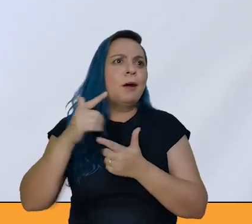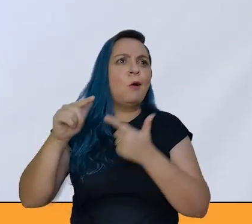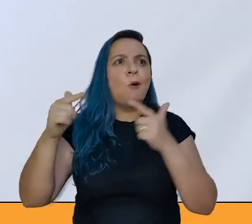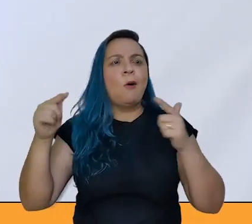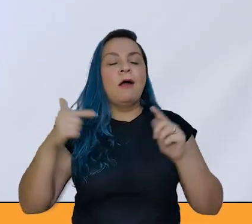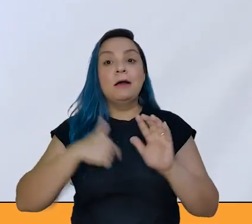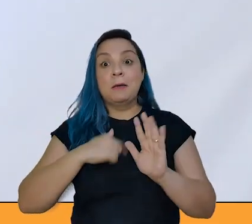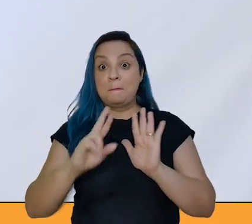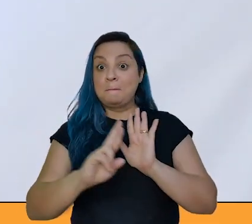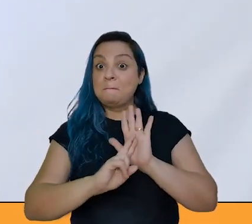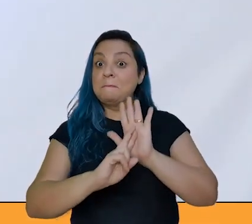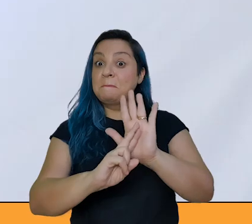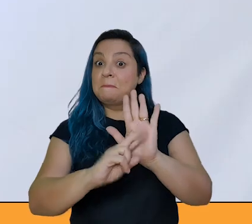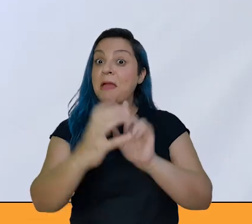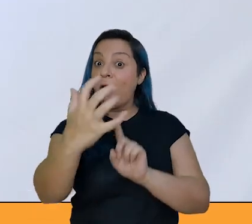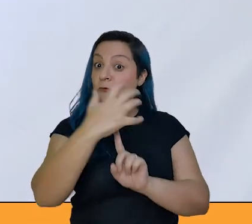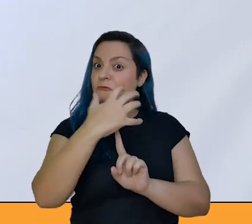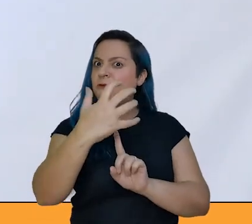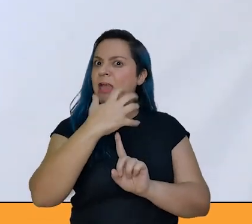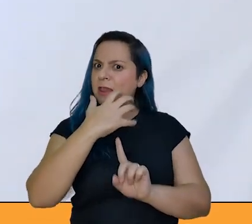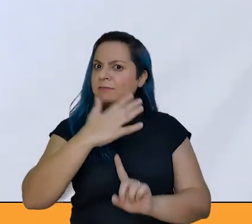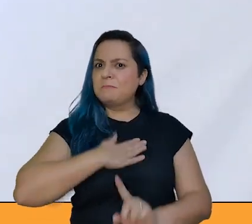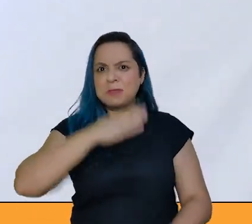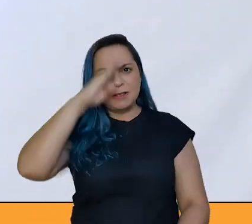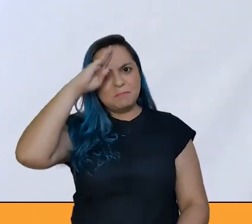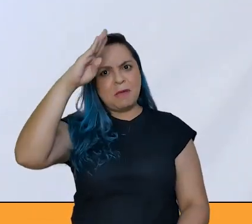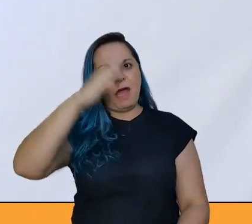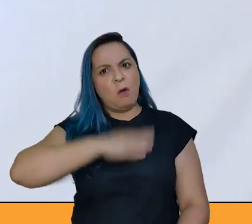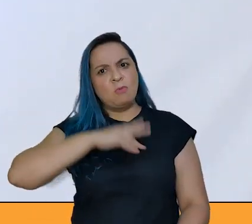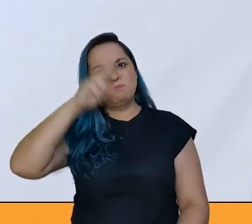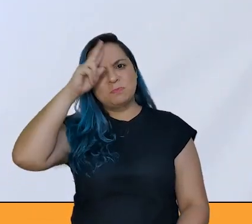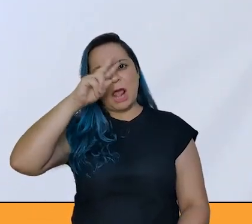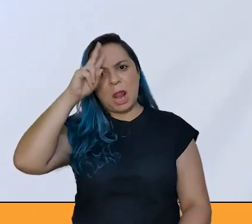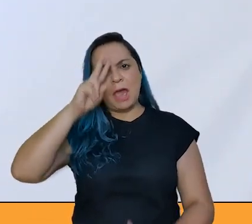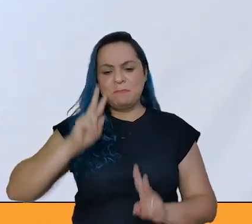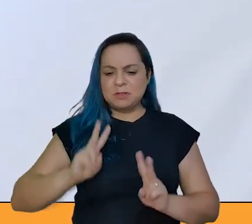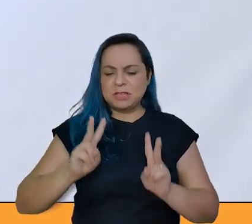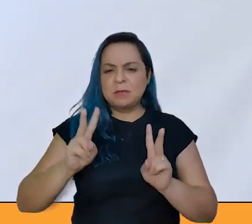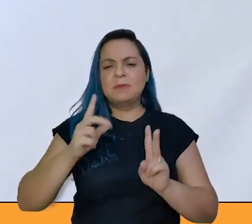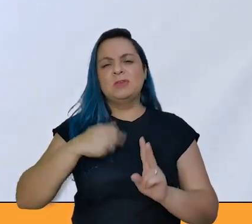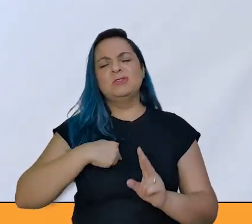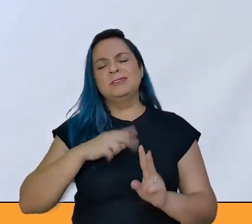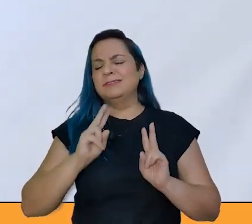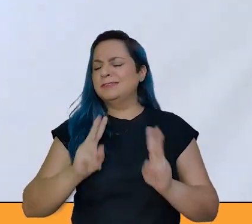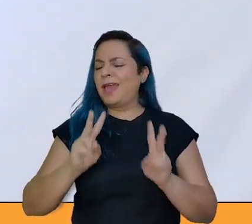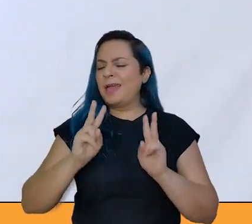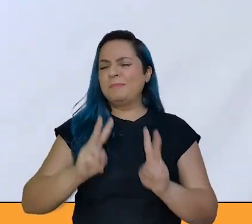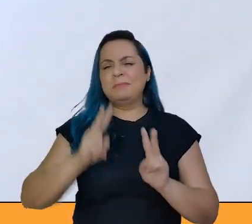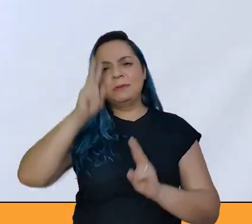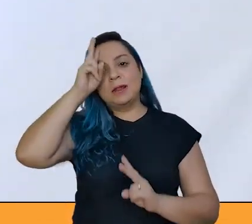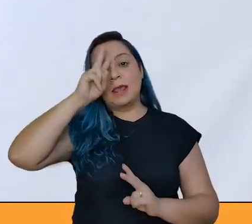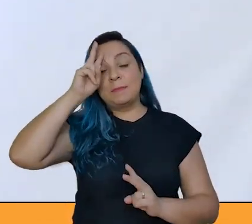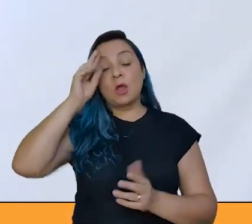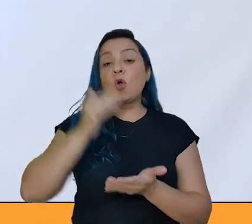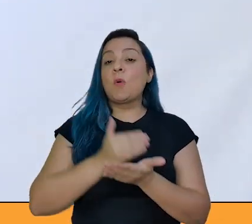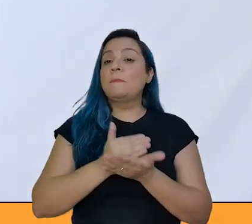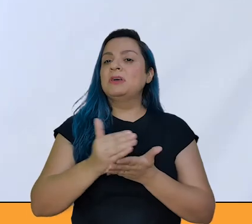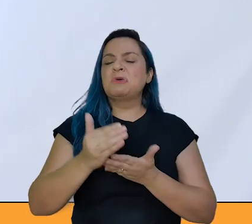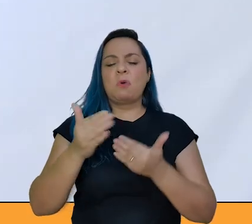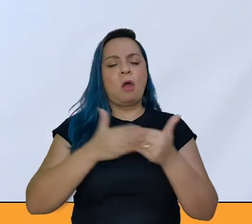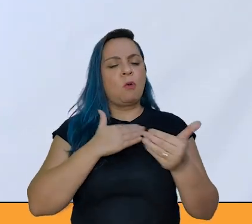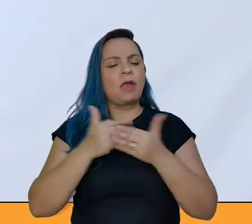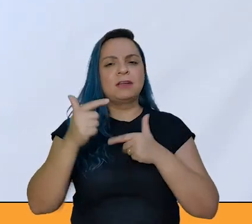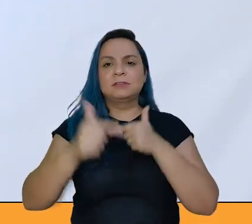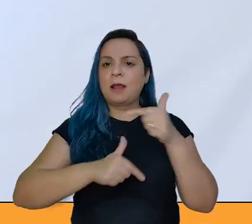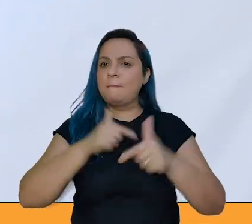principal referência, isso é uma coisa que está muito forte na minha memória e que sempre revisito para poder iniciar qualquer